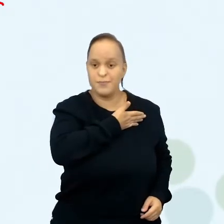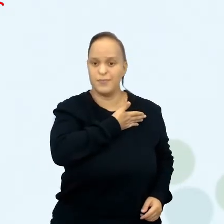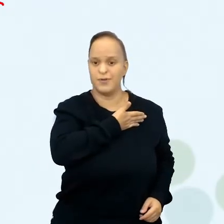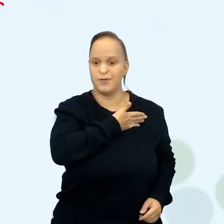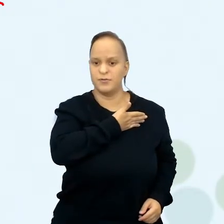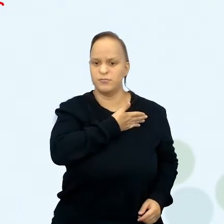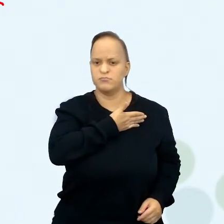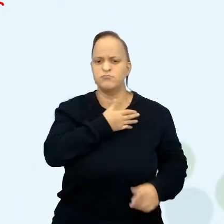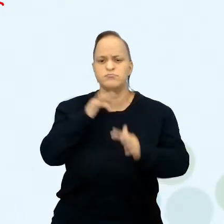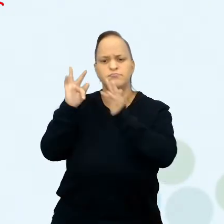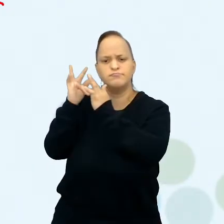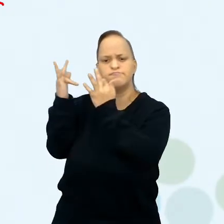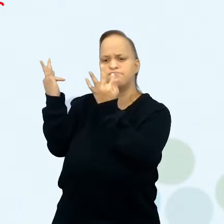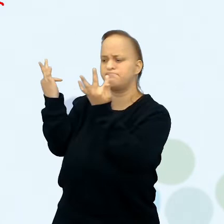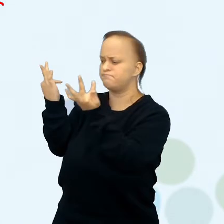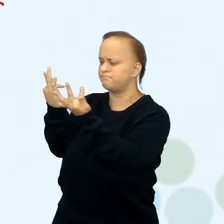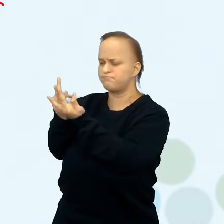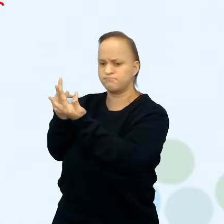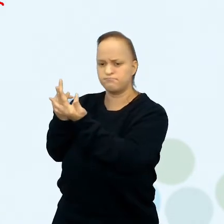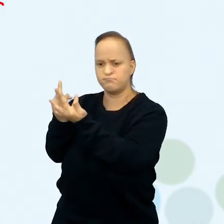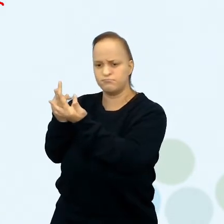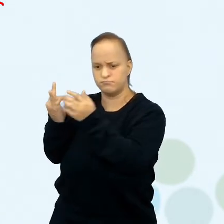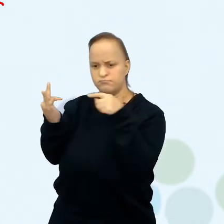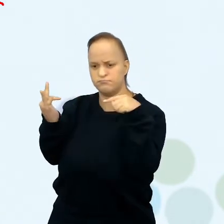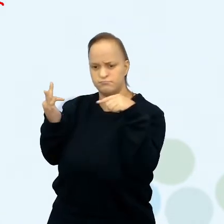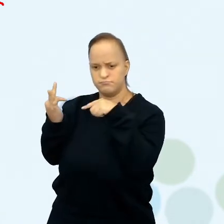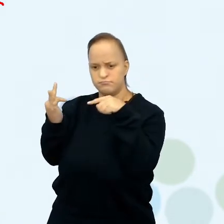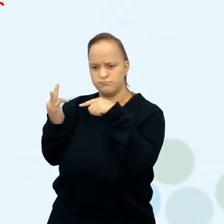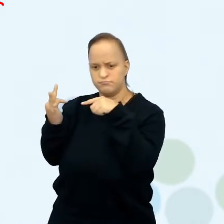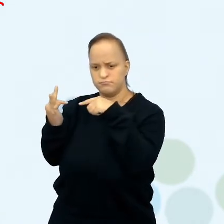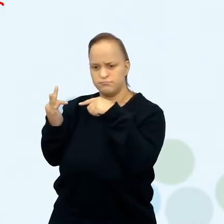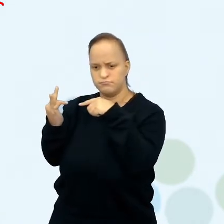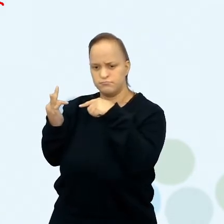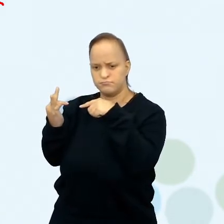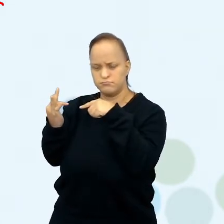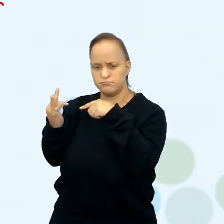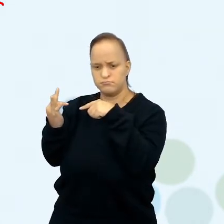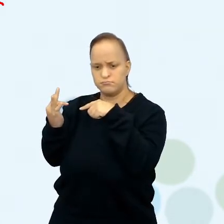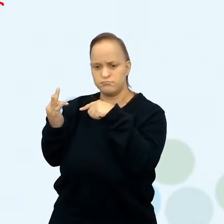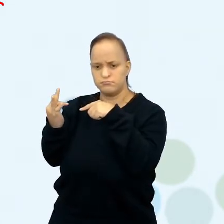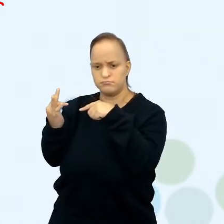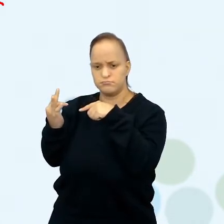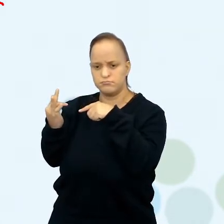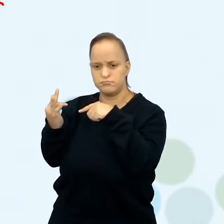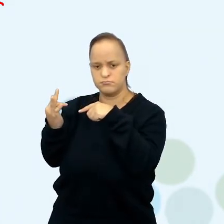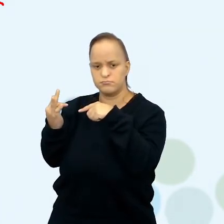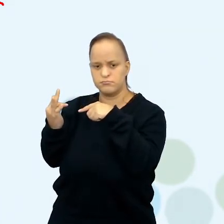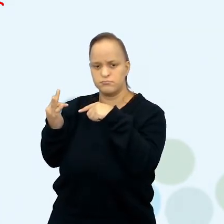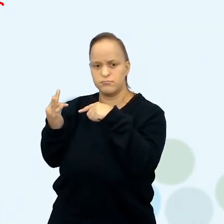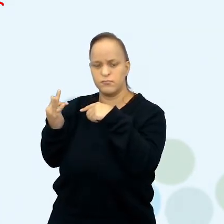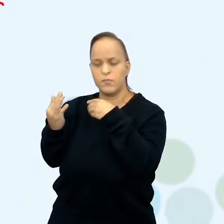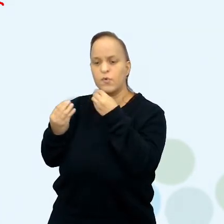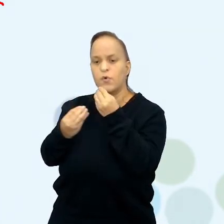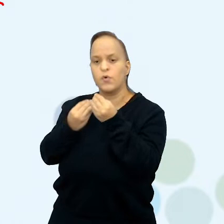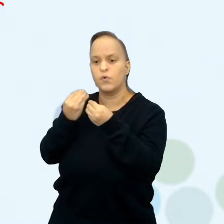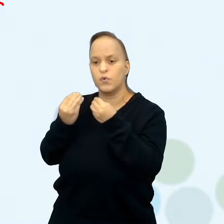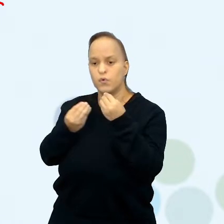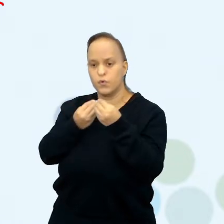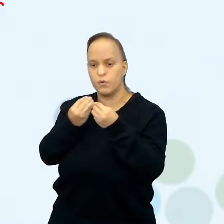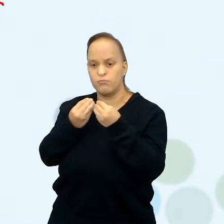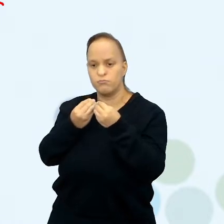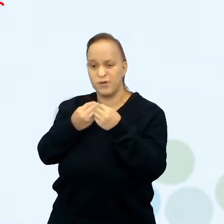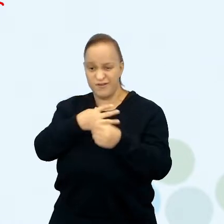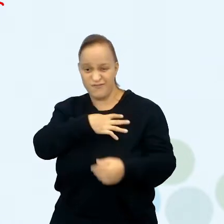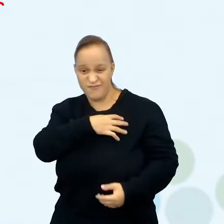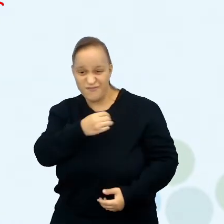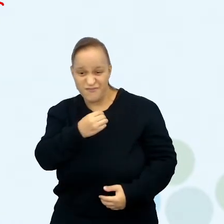sua família, talvez não a sua família inicial, mas você pode, por exemplo, escolher como você vai formar a sua família. Você quer ter um filho,